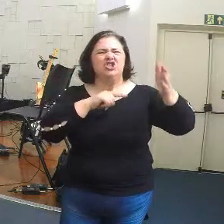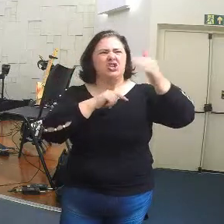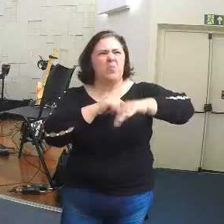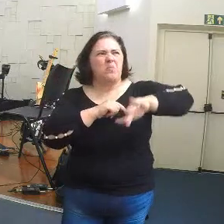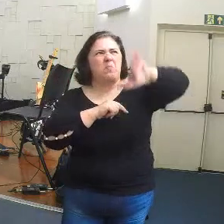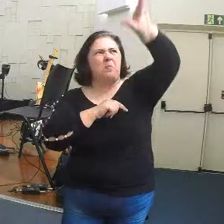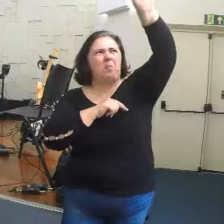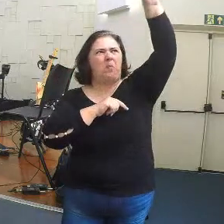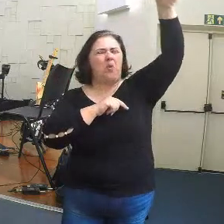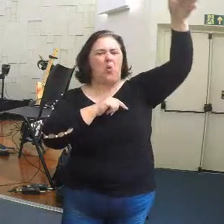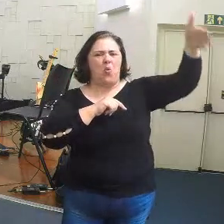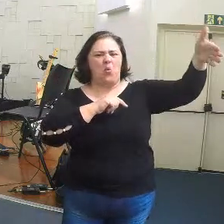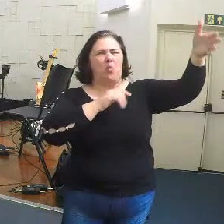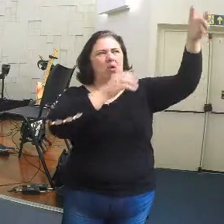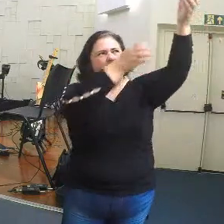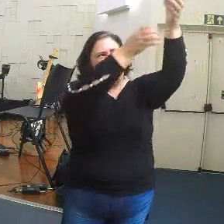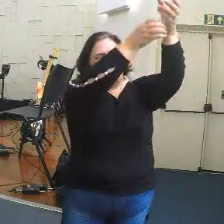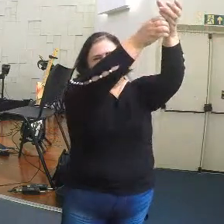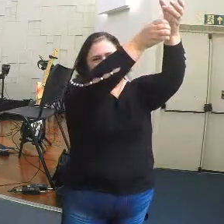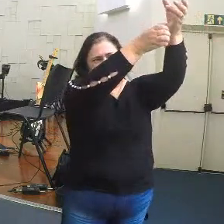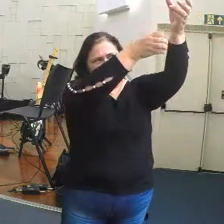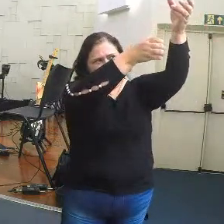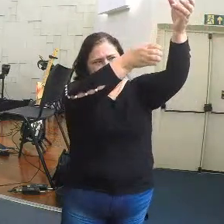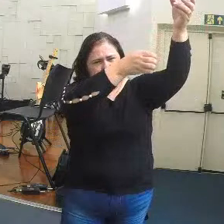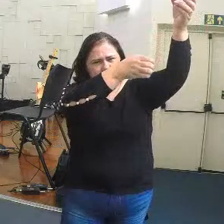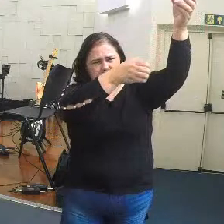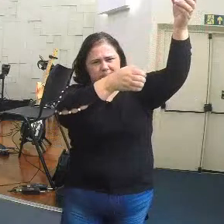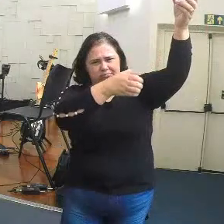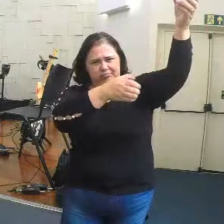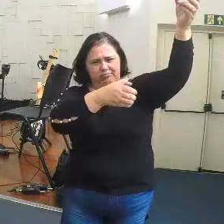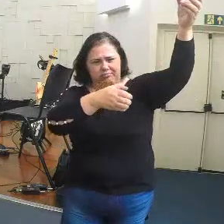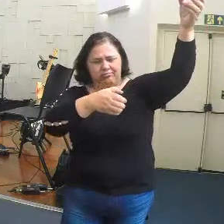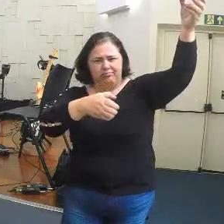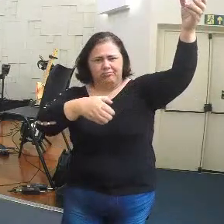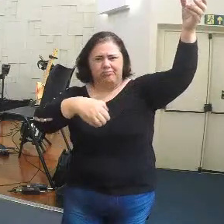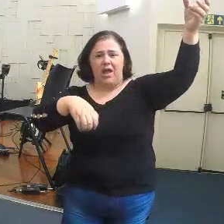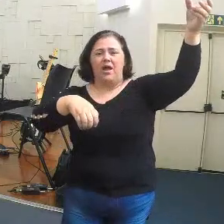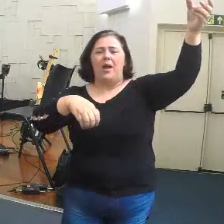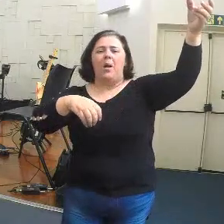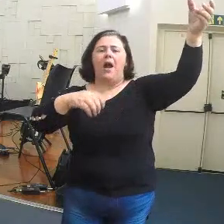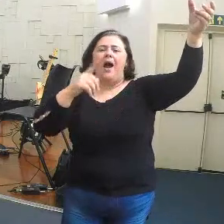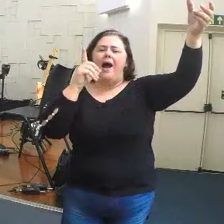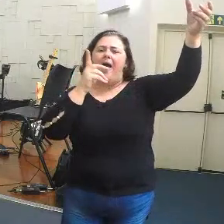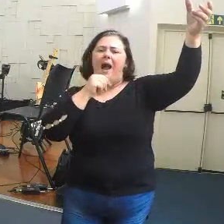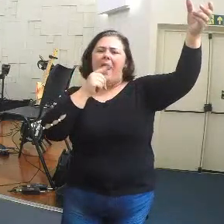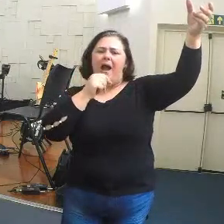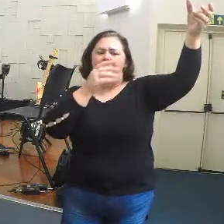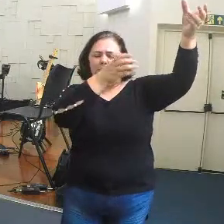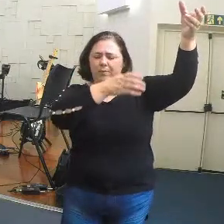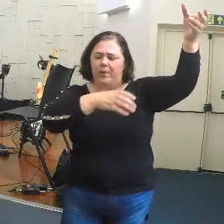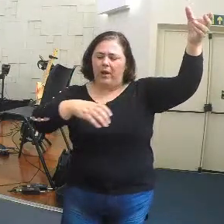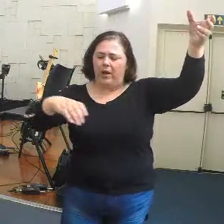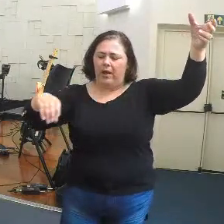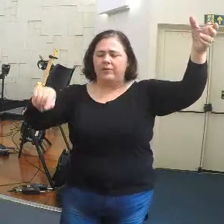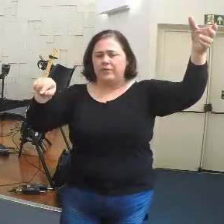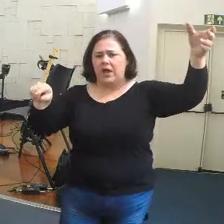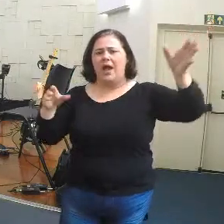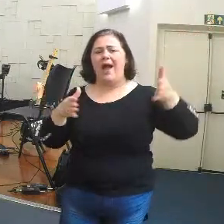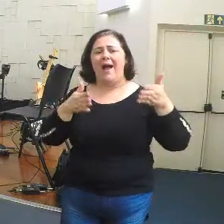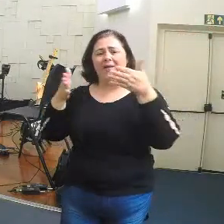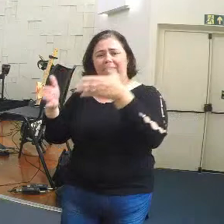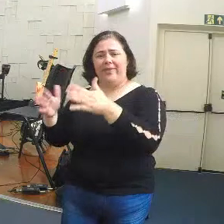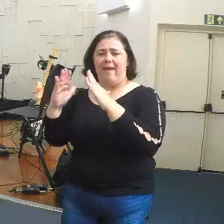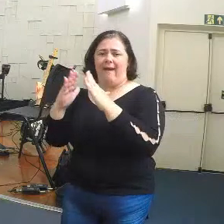através de mangueira, porque tubos eram muito caros, então, através de mangueira ela poderia dar manutenção. E